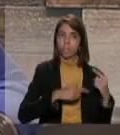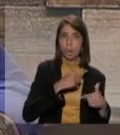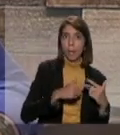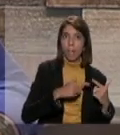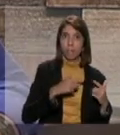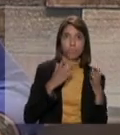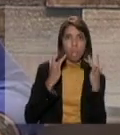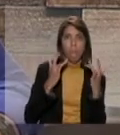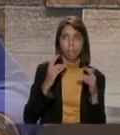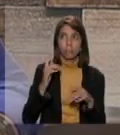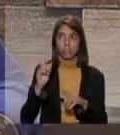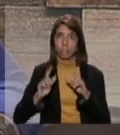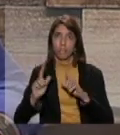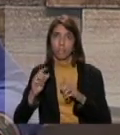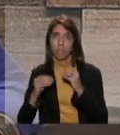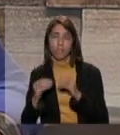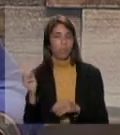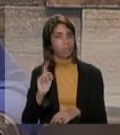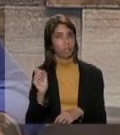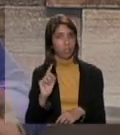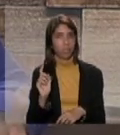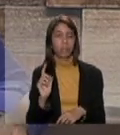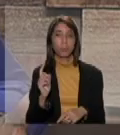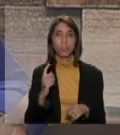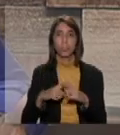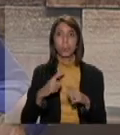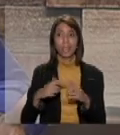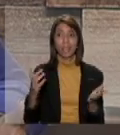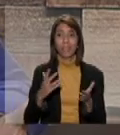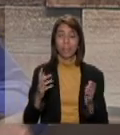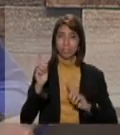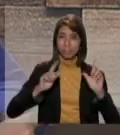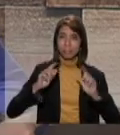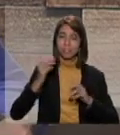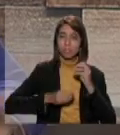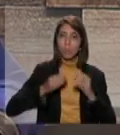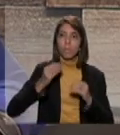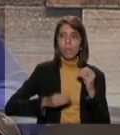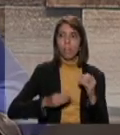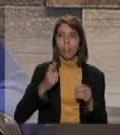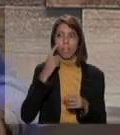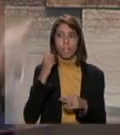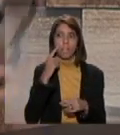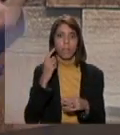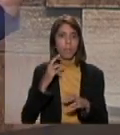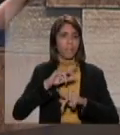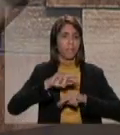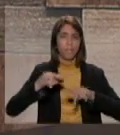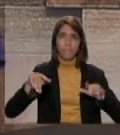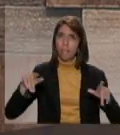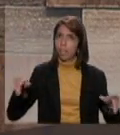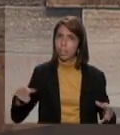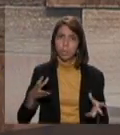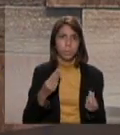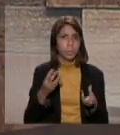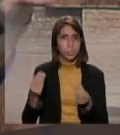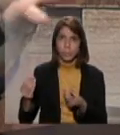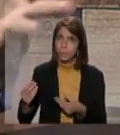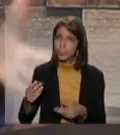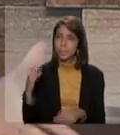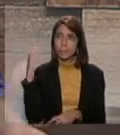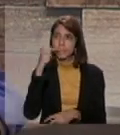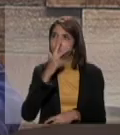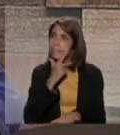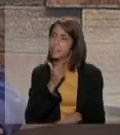televisão ao mesmo tempo. Ainda mais agora, porque assim, a ambição artística das novelas está crescendo muito, né? Você vê essas séries, são assim